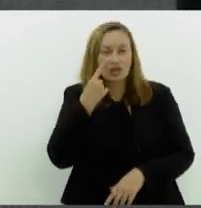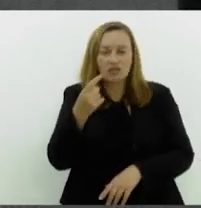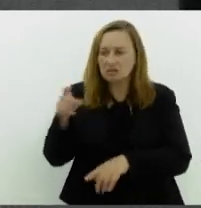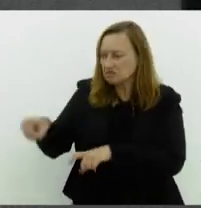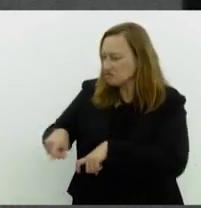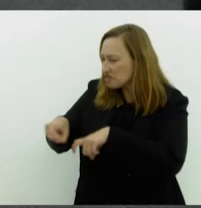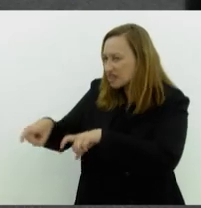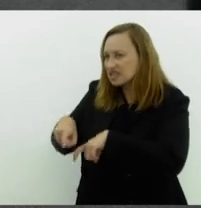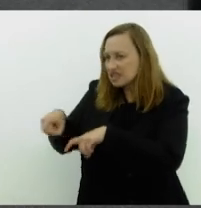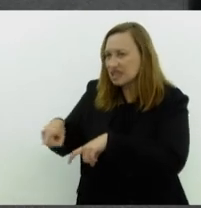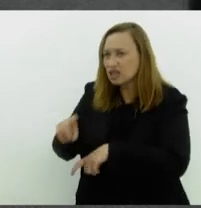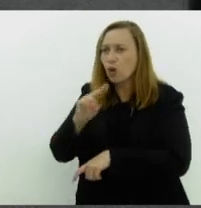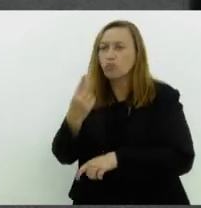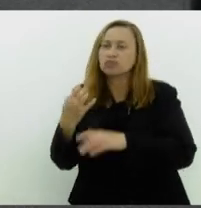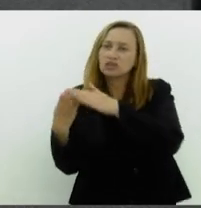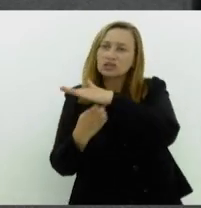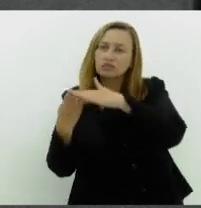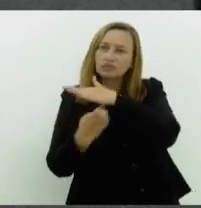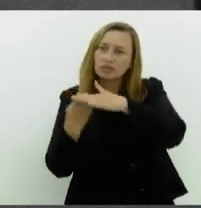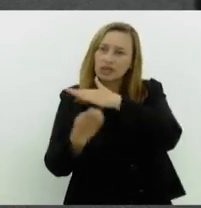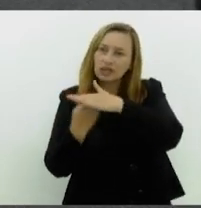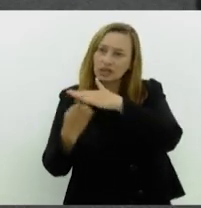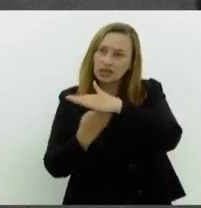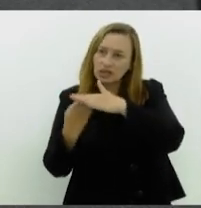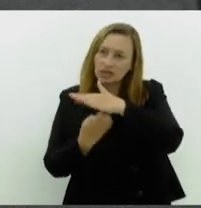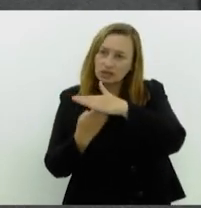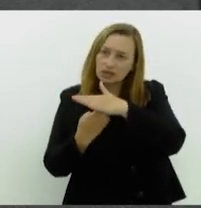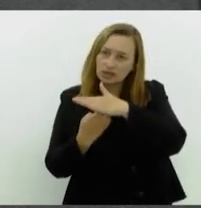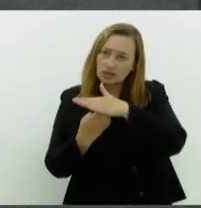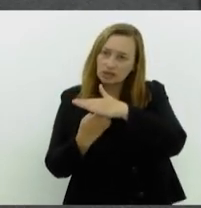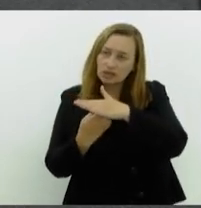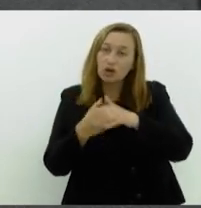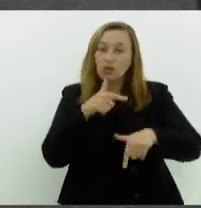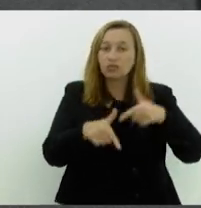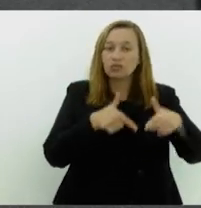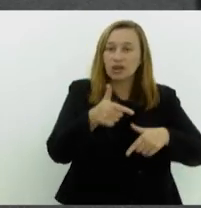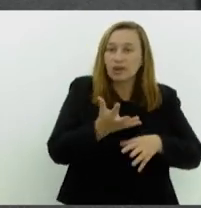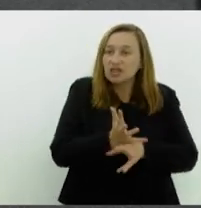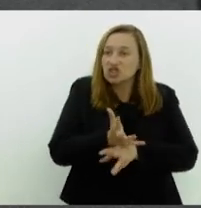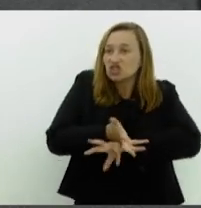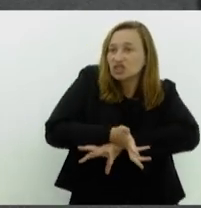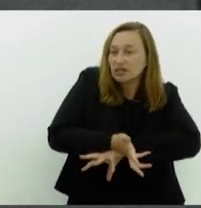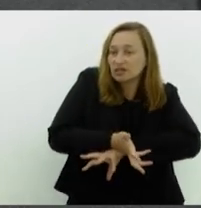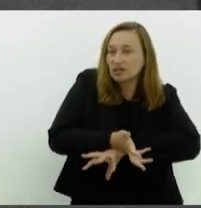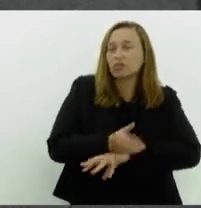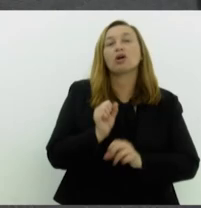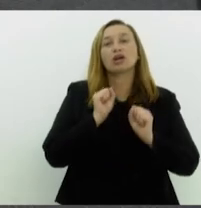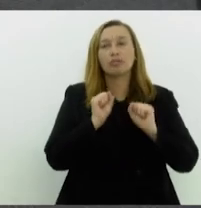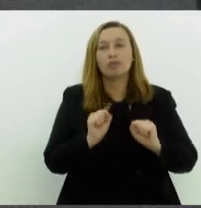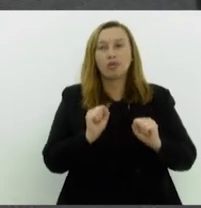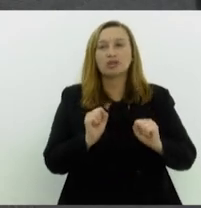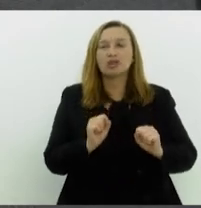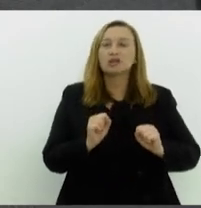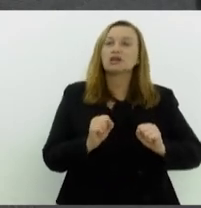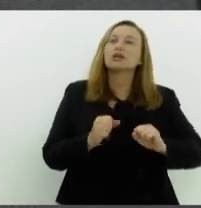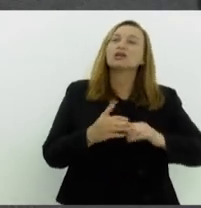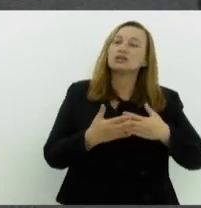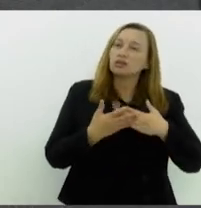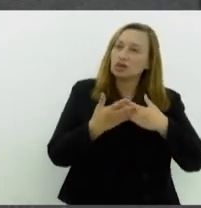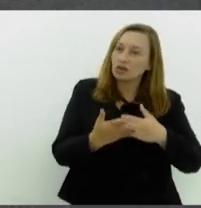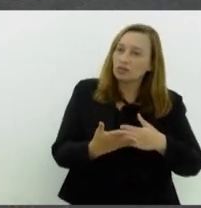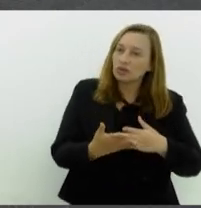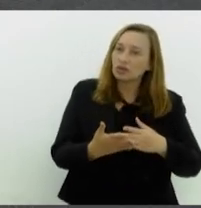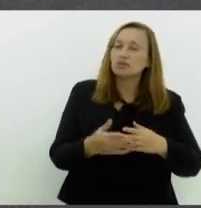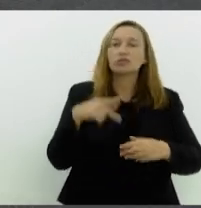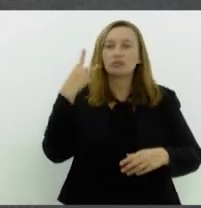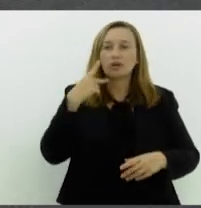grandes fazendas, grandes empresas, flertando com o trabalho análogo à escravidão. Então, que esse possa ser um caminho desse parlamento,